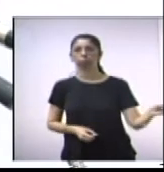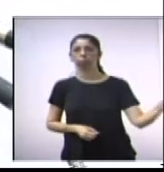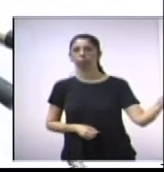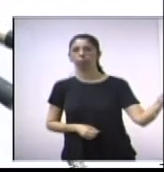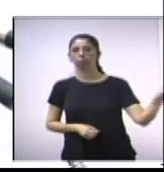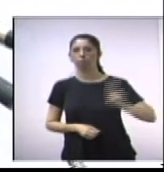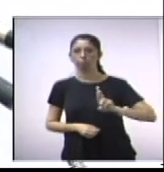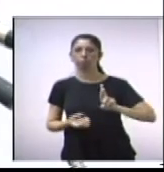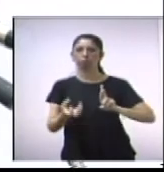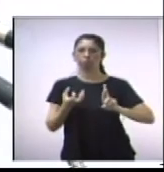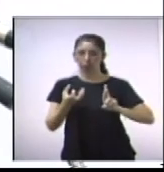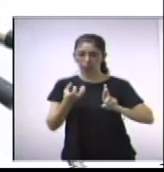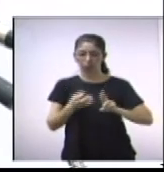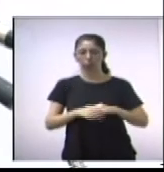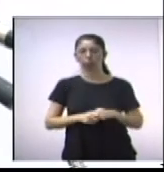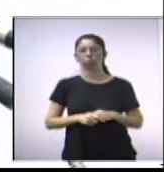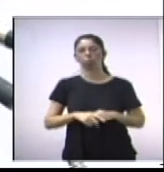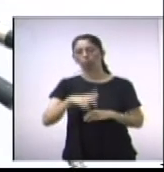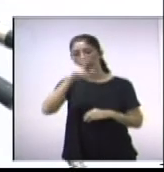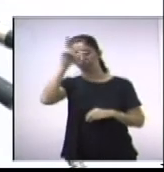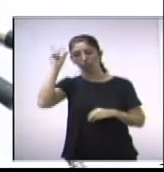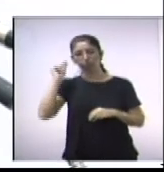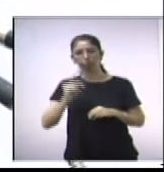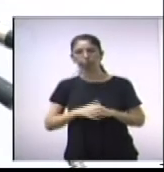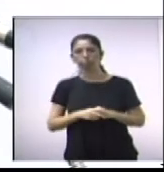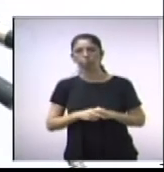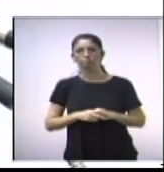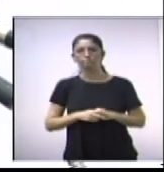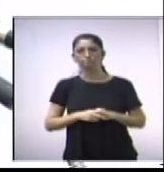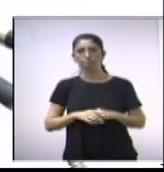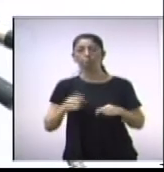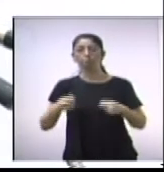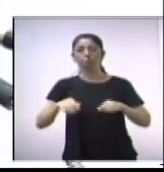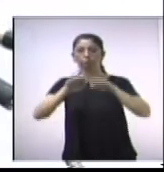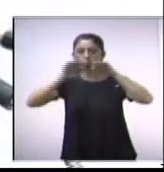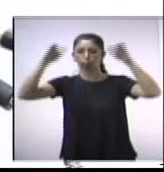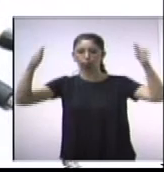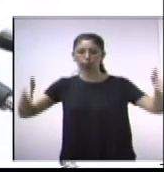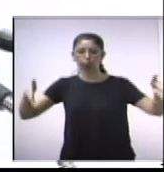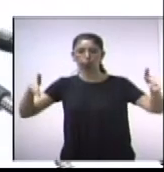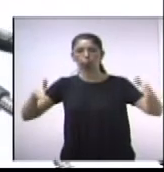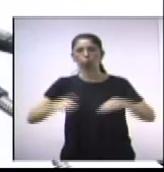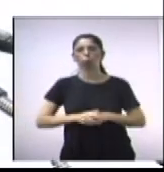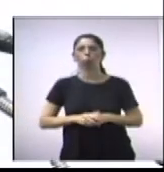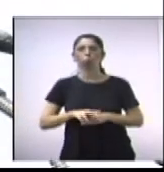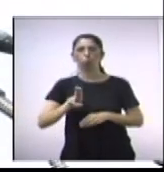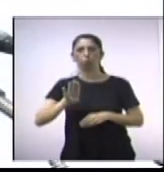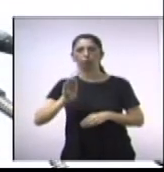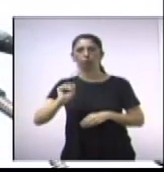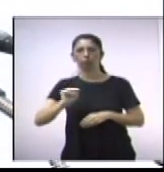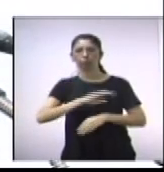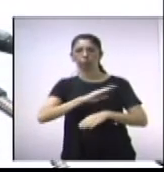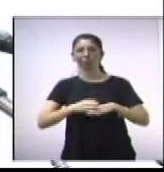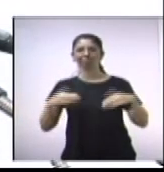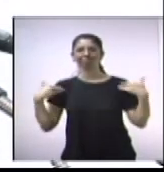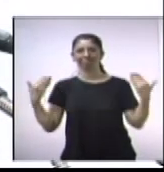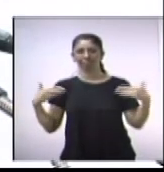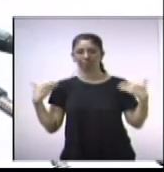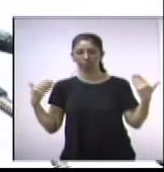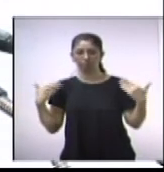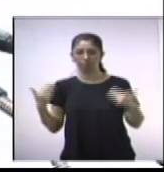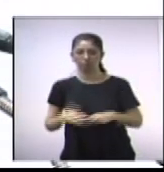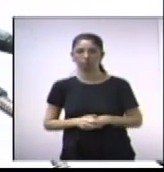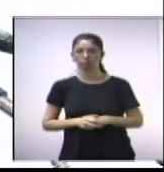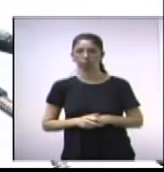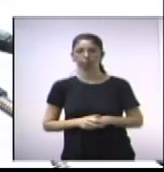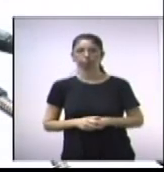ao executivo quanto às providências que estão sendo tomadas para a instalação de todos na UBS Monte Alegre, conforme indicação número 37/2014,